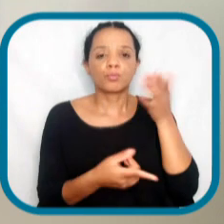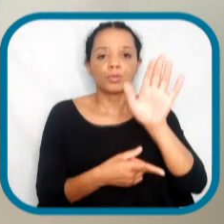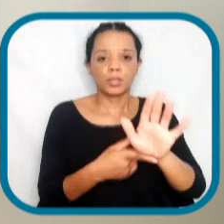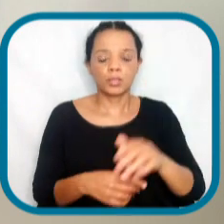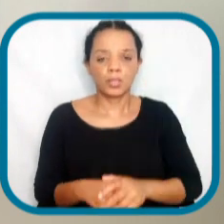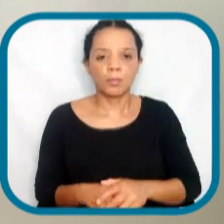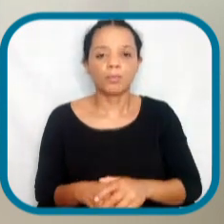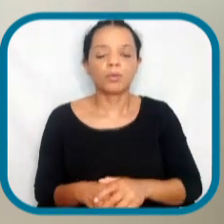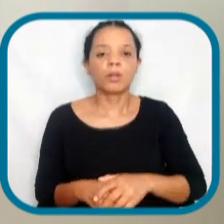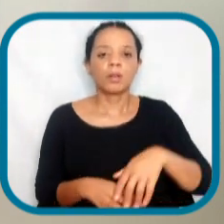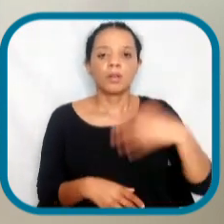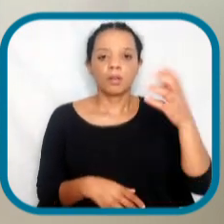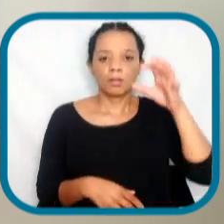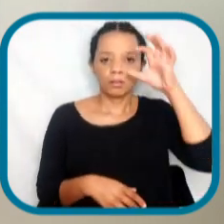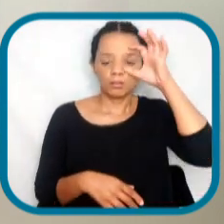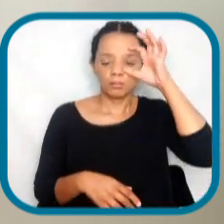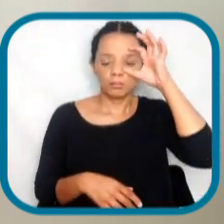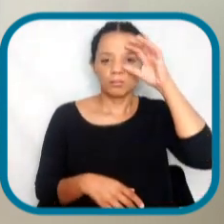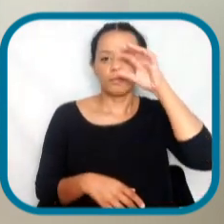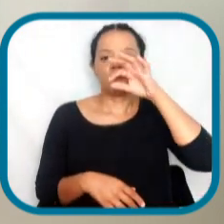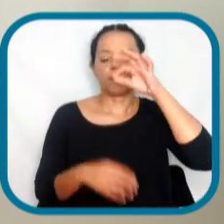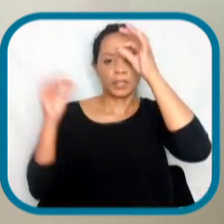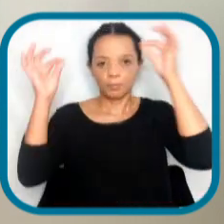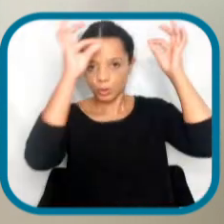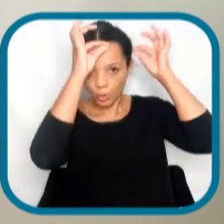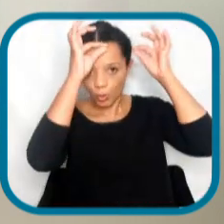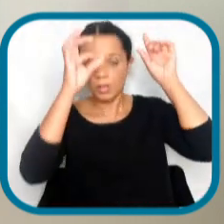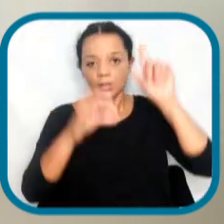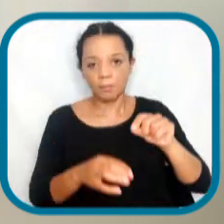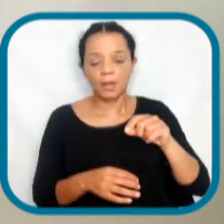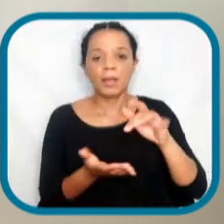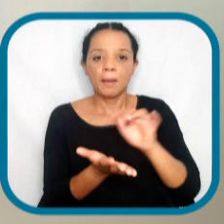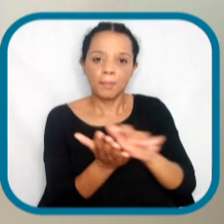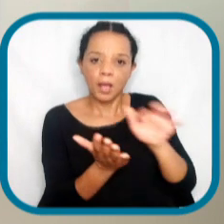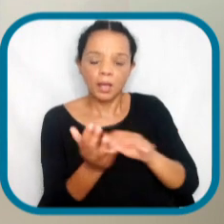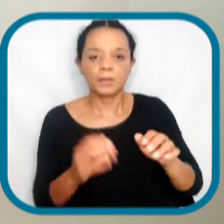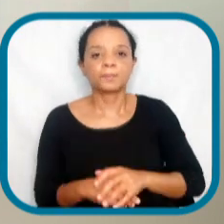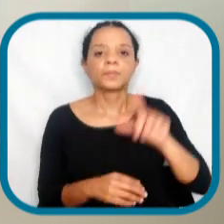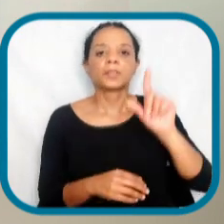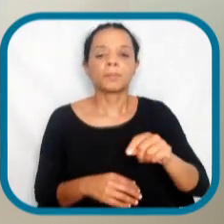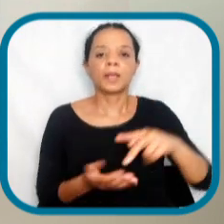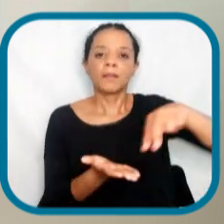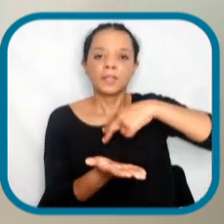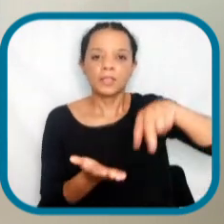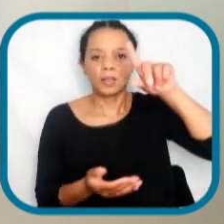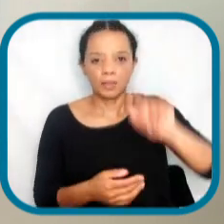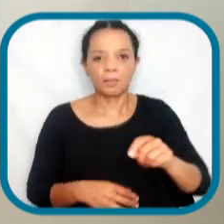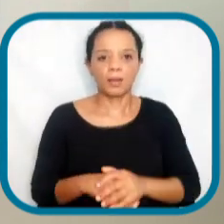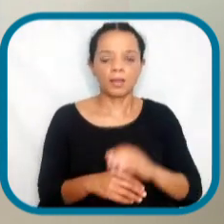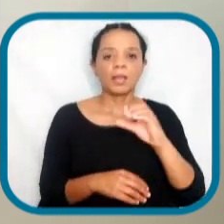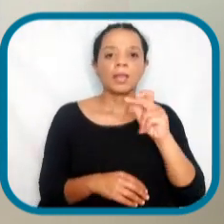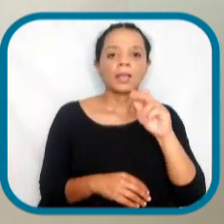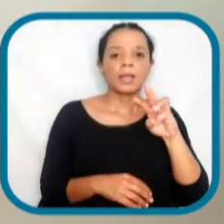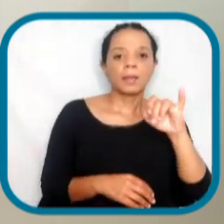exemplo, do Fernando Pessoa, a mensagem, por exemplo, está em Braille. O Gil Vicente está em Braille. Camilo Castelo Branco